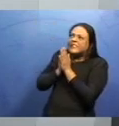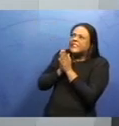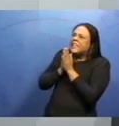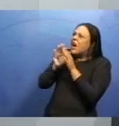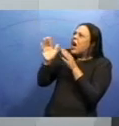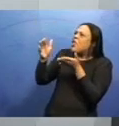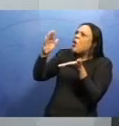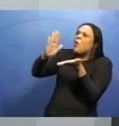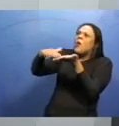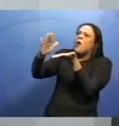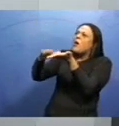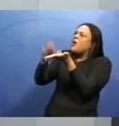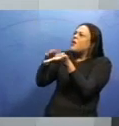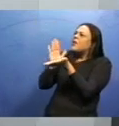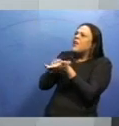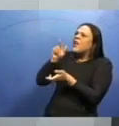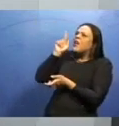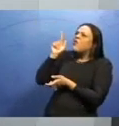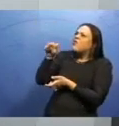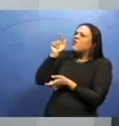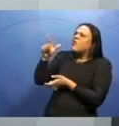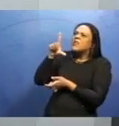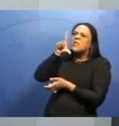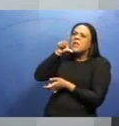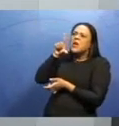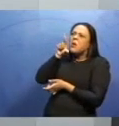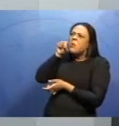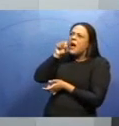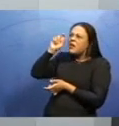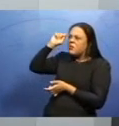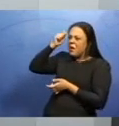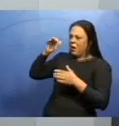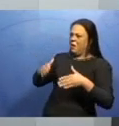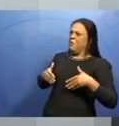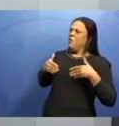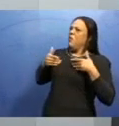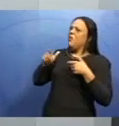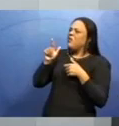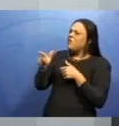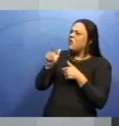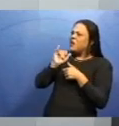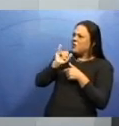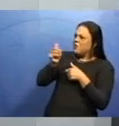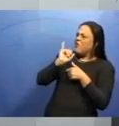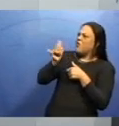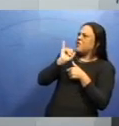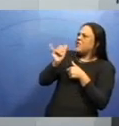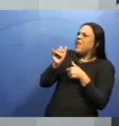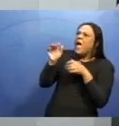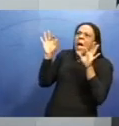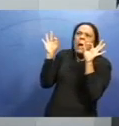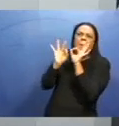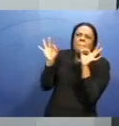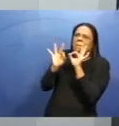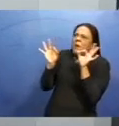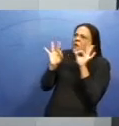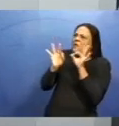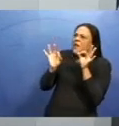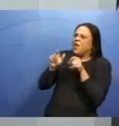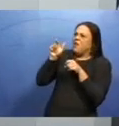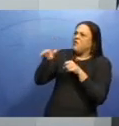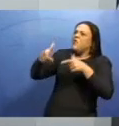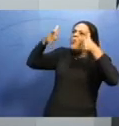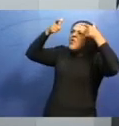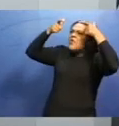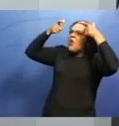elogios à beleza e ao seu porte vistoso, dizendo também que ele era perfeito para ser o rei